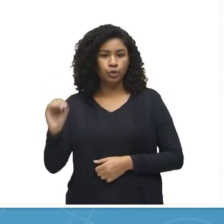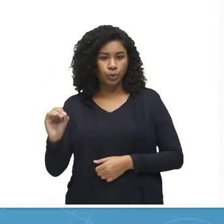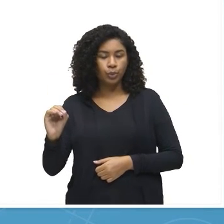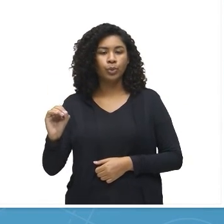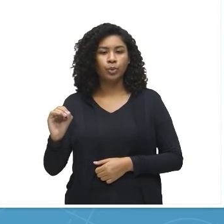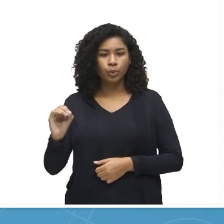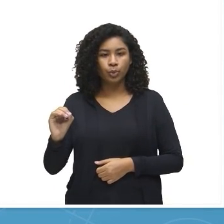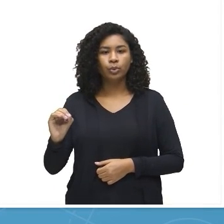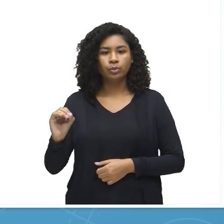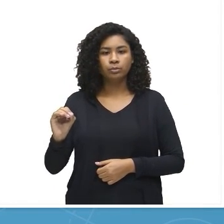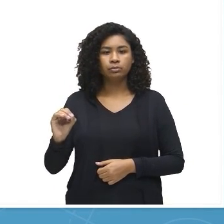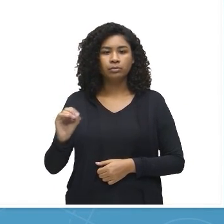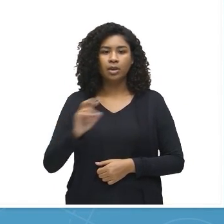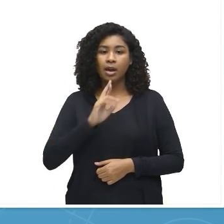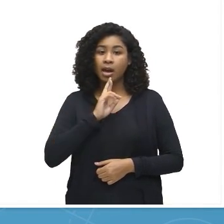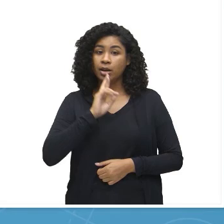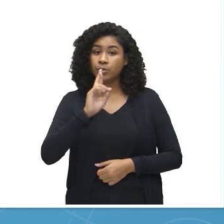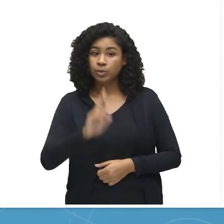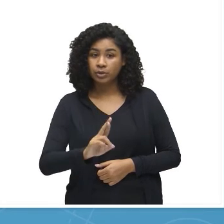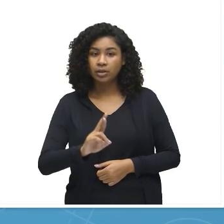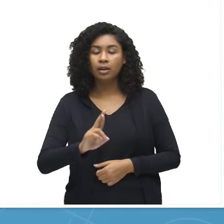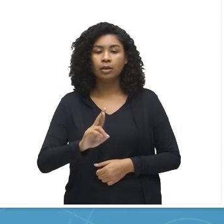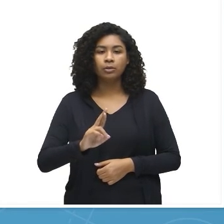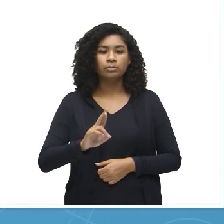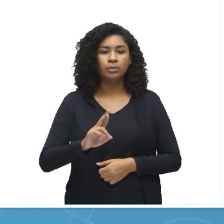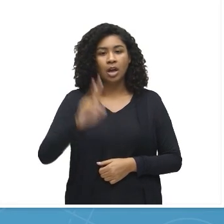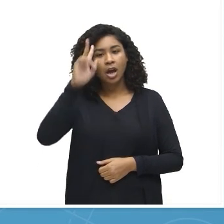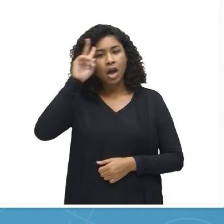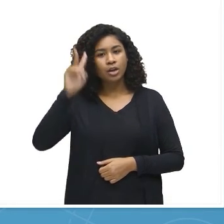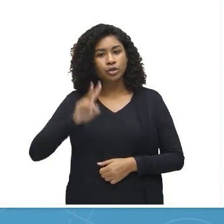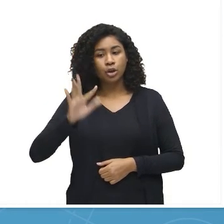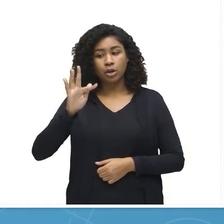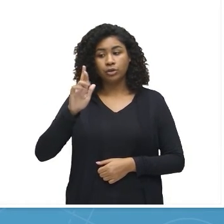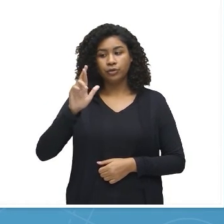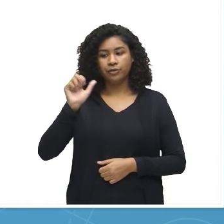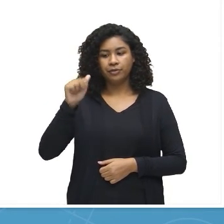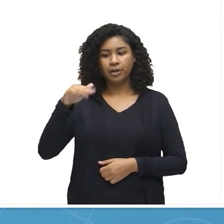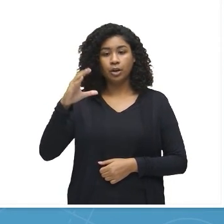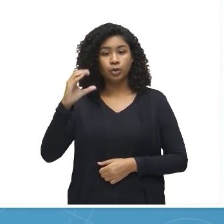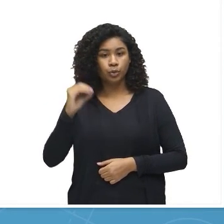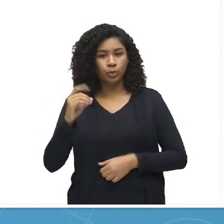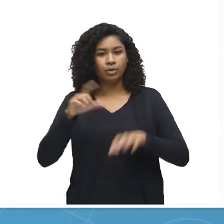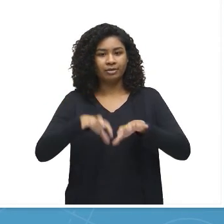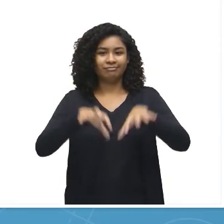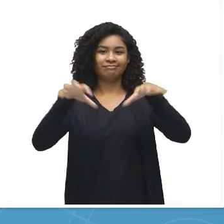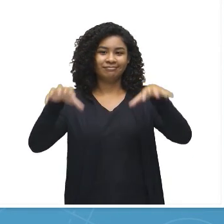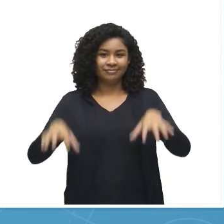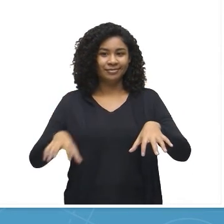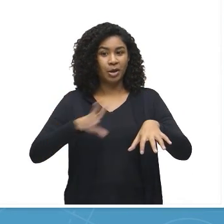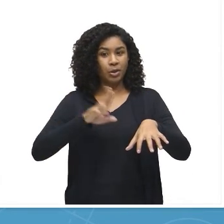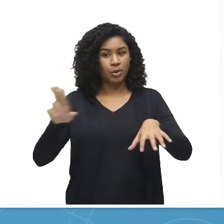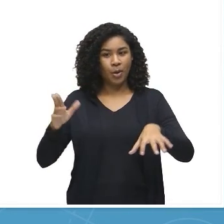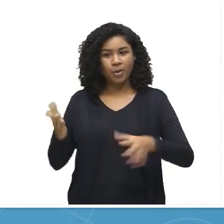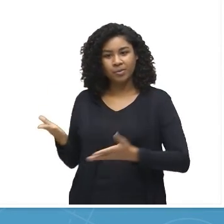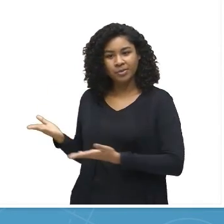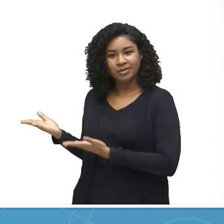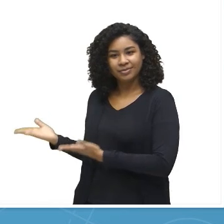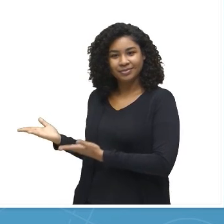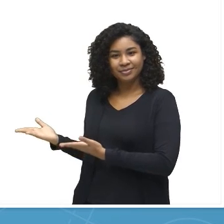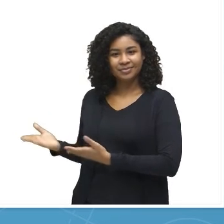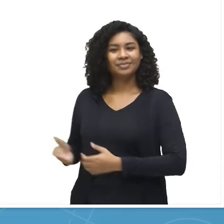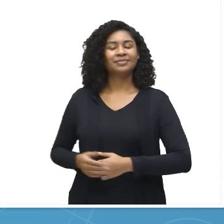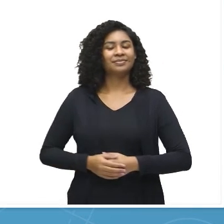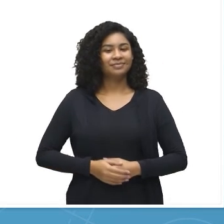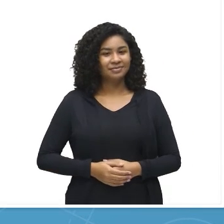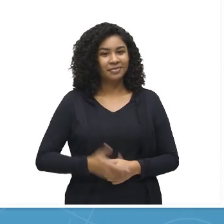questão 1, letra A. Como está dividida a história dos francos? Merovingia e Carolíngia. Sérgio, vai